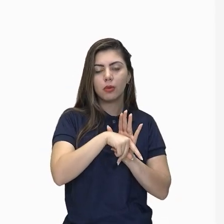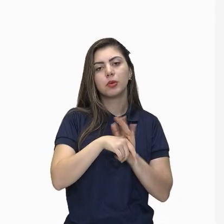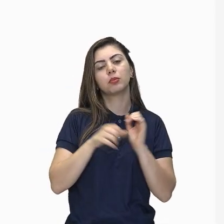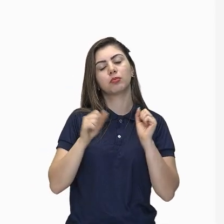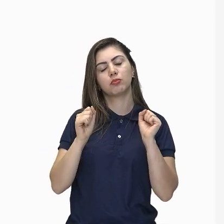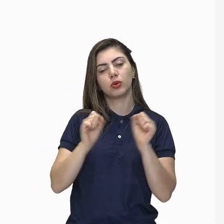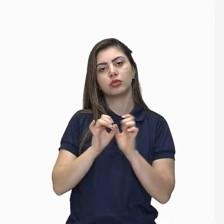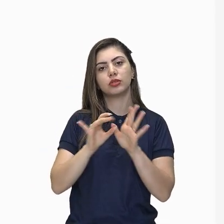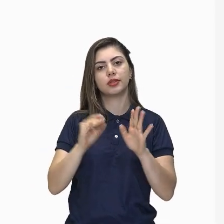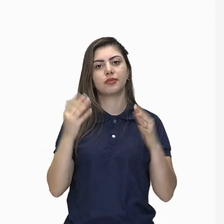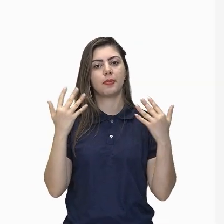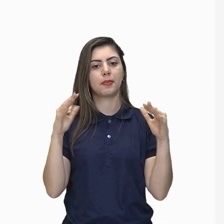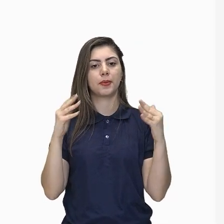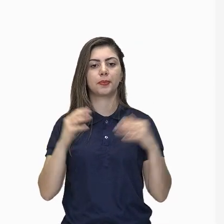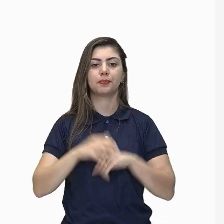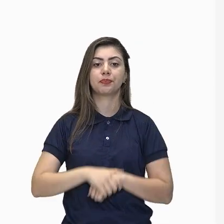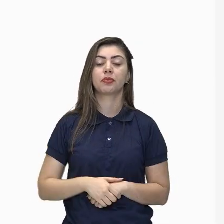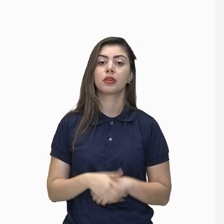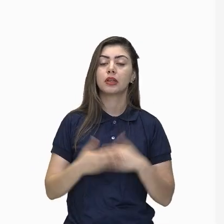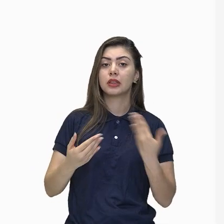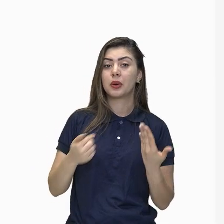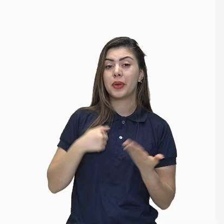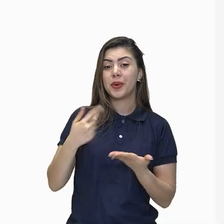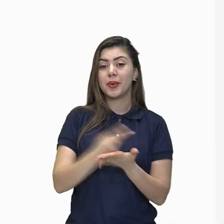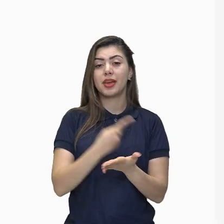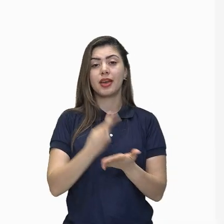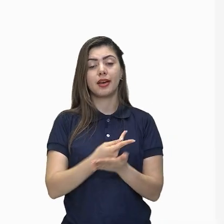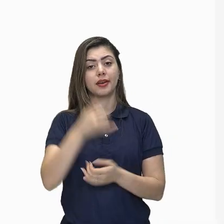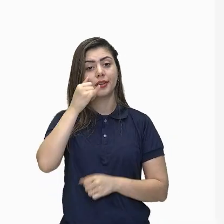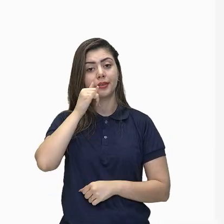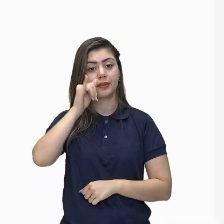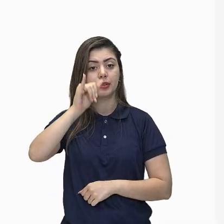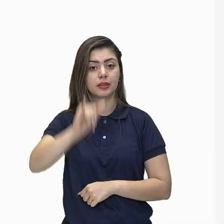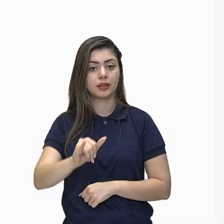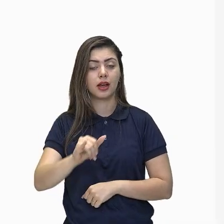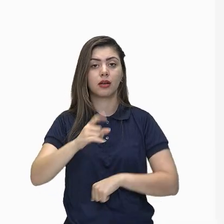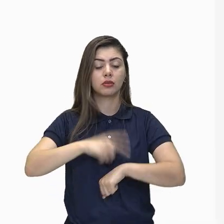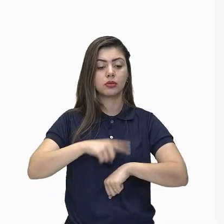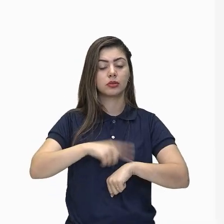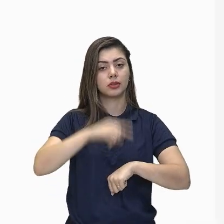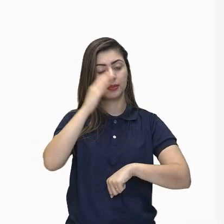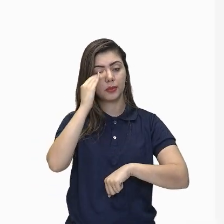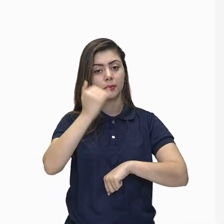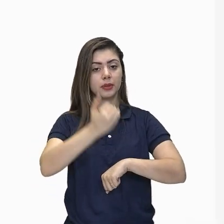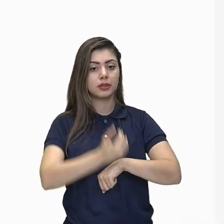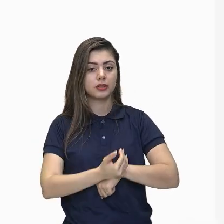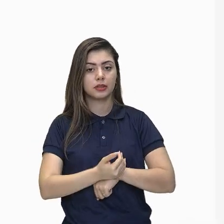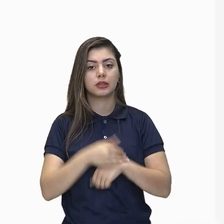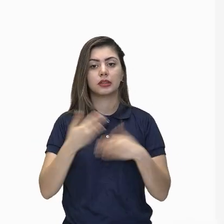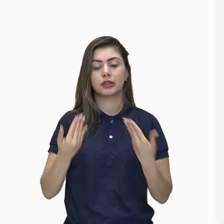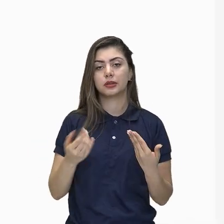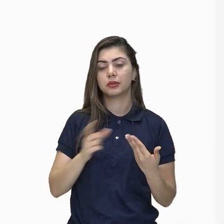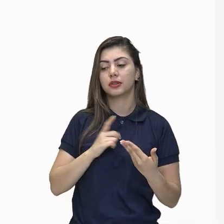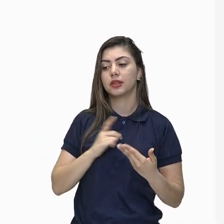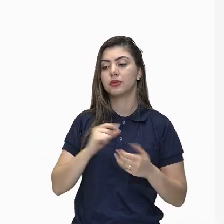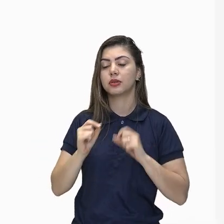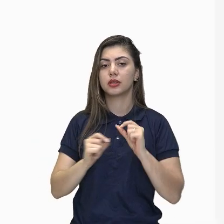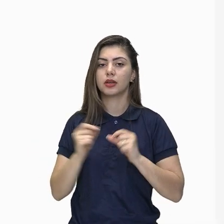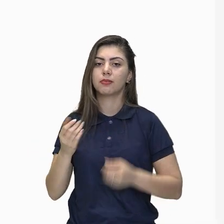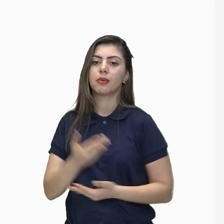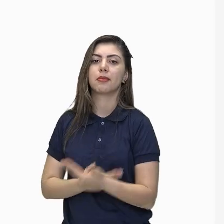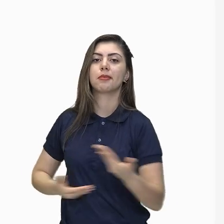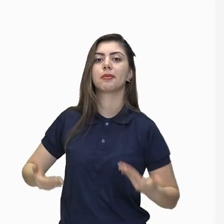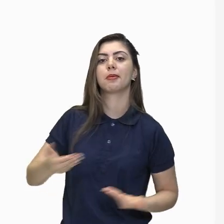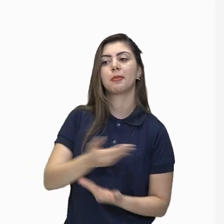faltas e respeitar o tempo de jogo. Valorizar o coletivo e o respeito entre os jogadores.